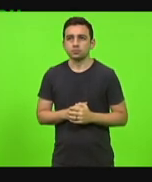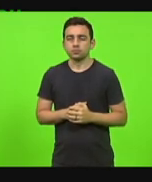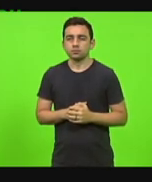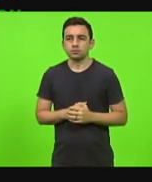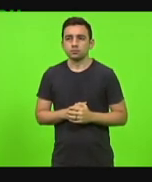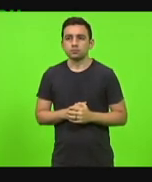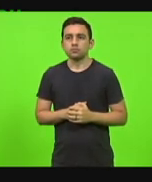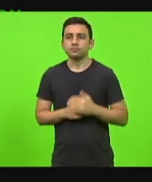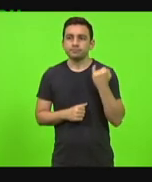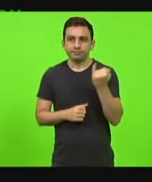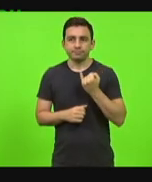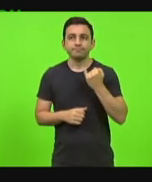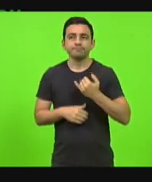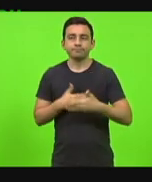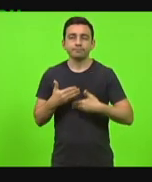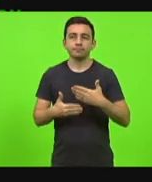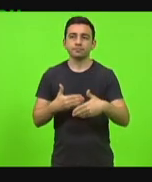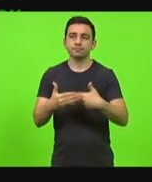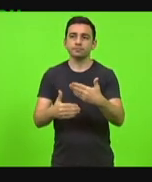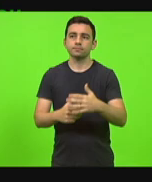Importante esse encaminhamento, deputado.